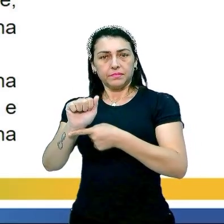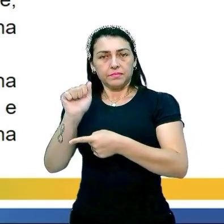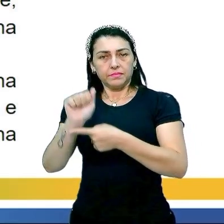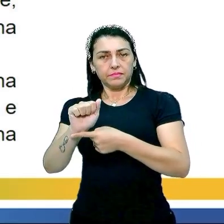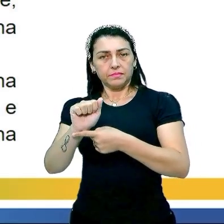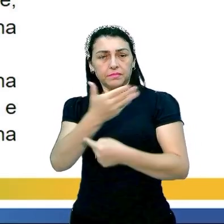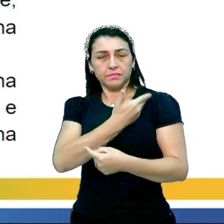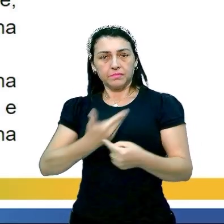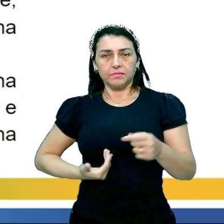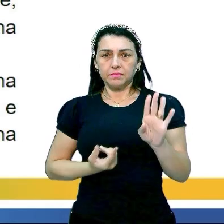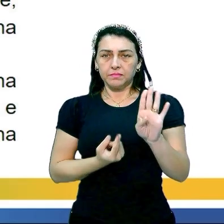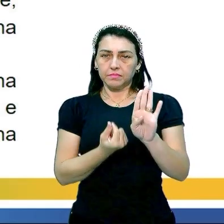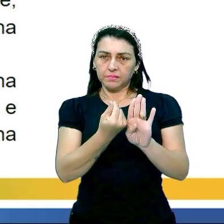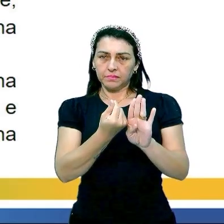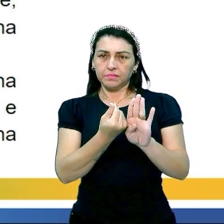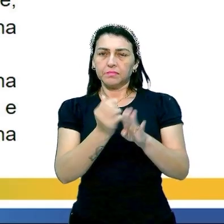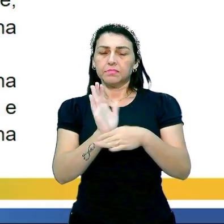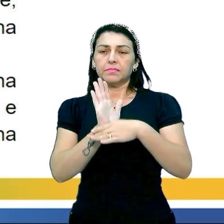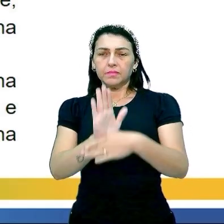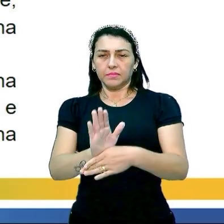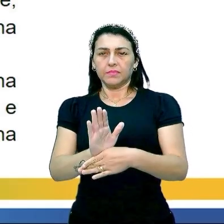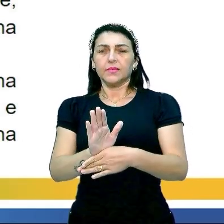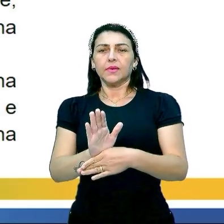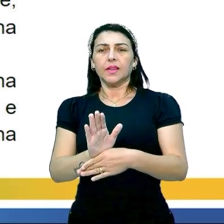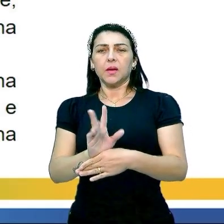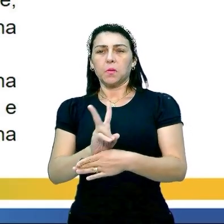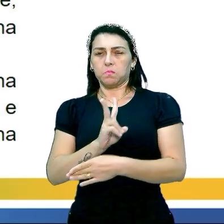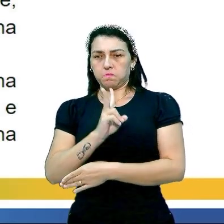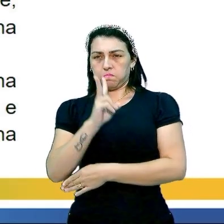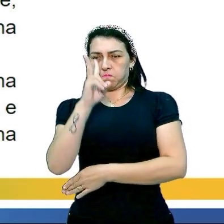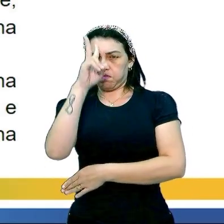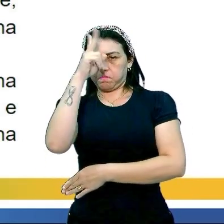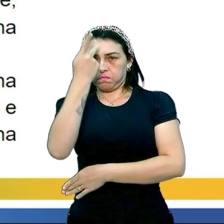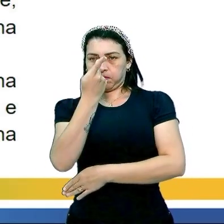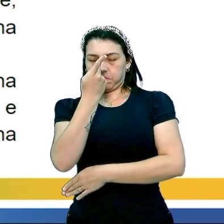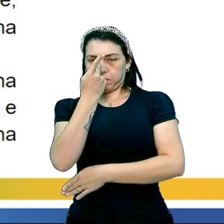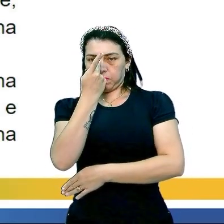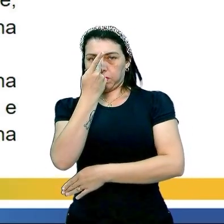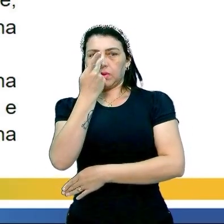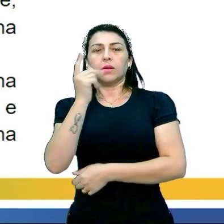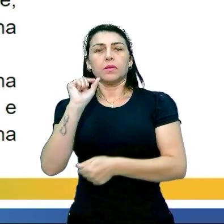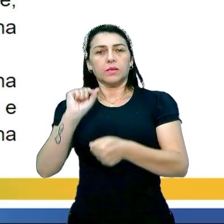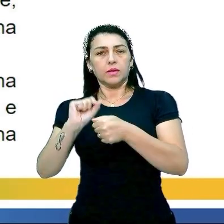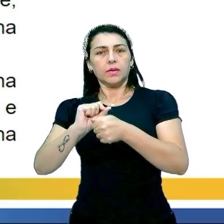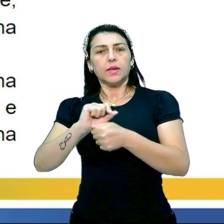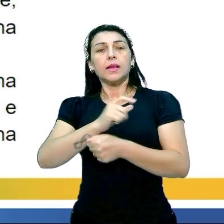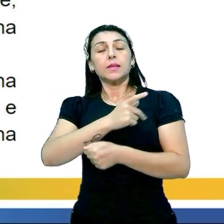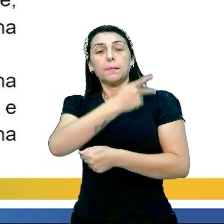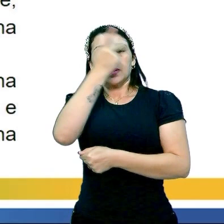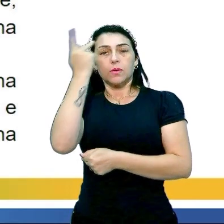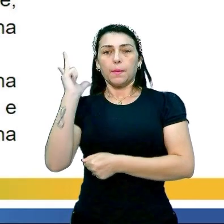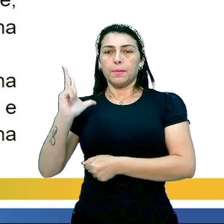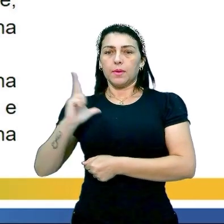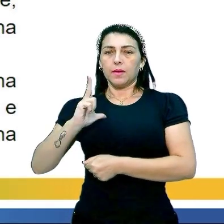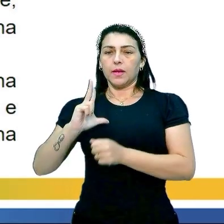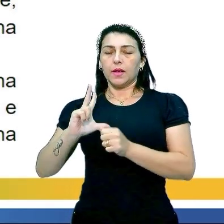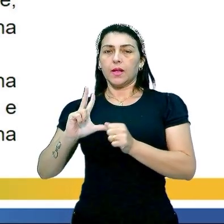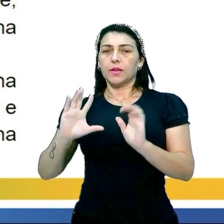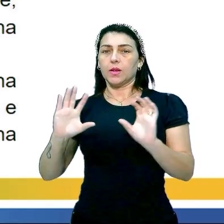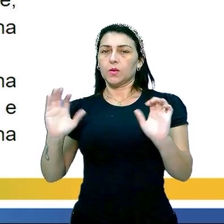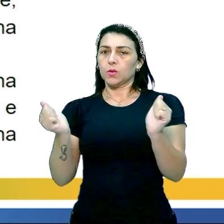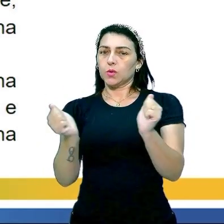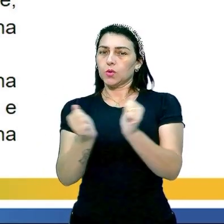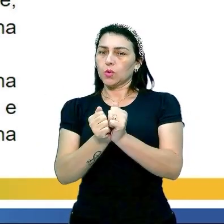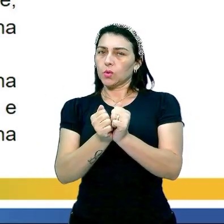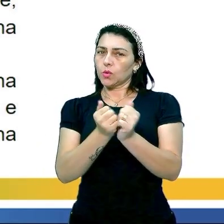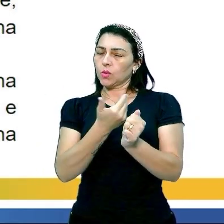letra A. A esfera pública burguesa, entendida egoisticamente como a esfera das pessoas privadas reunidas